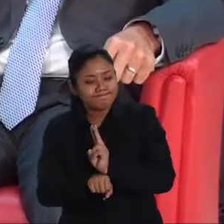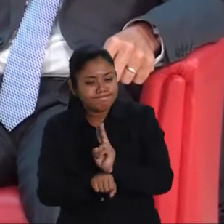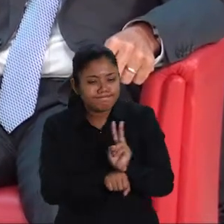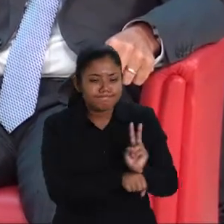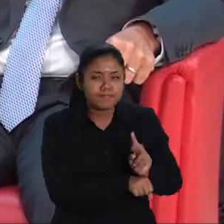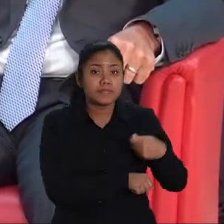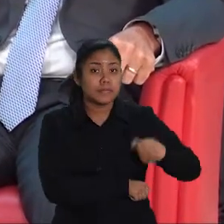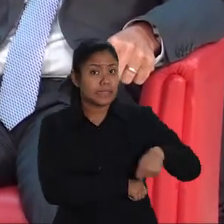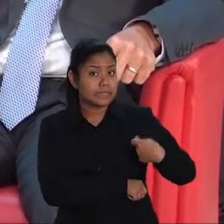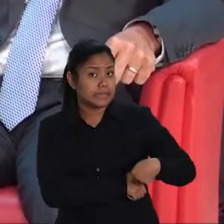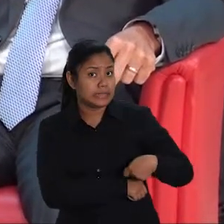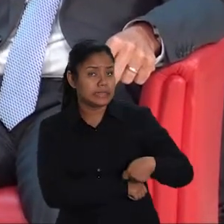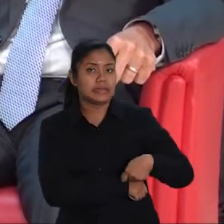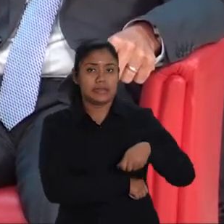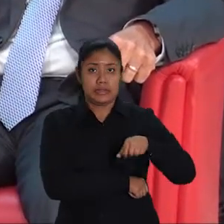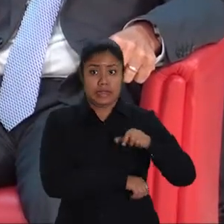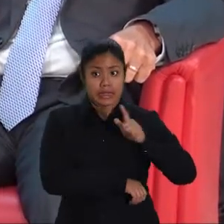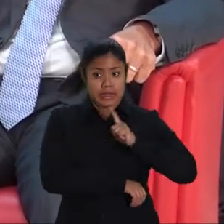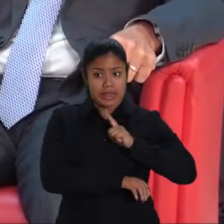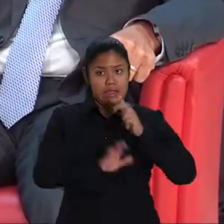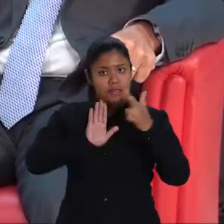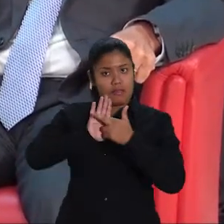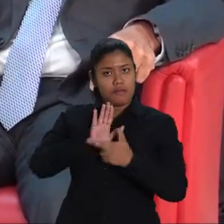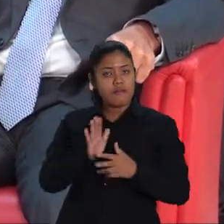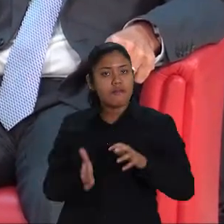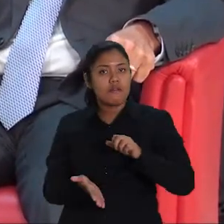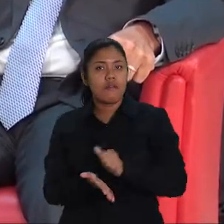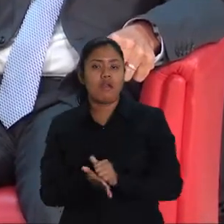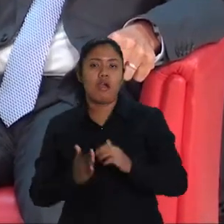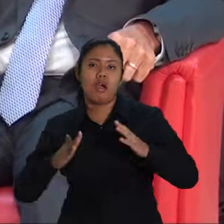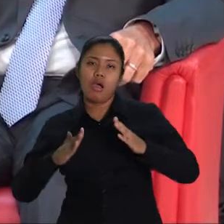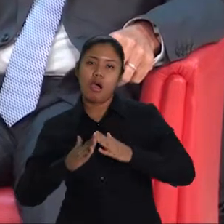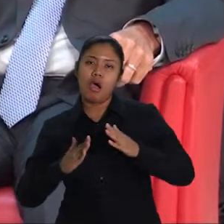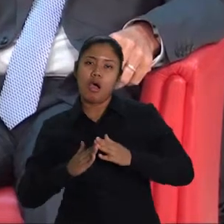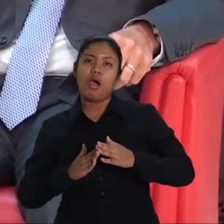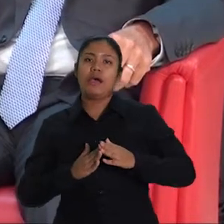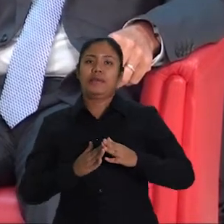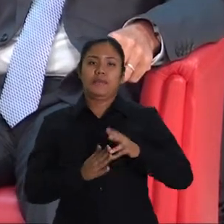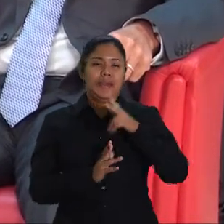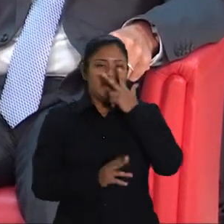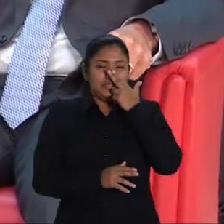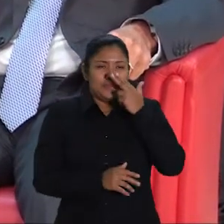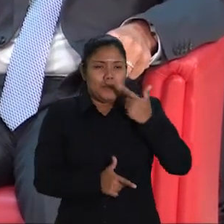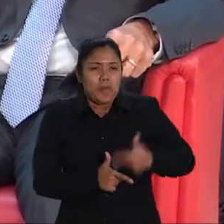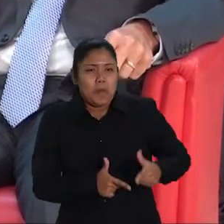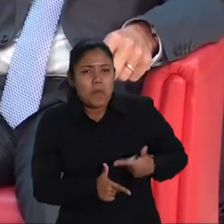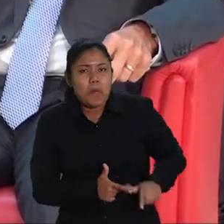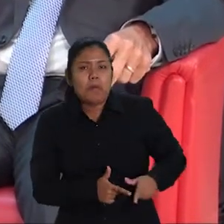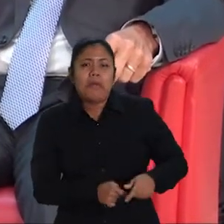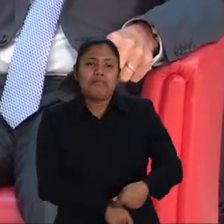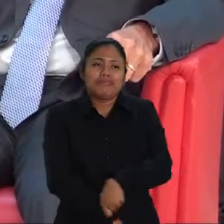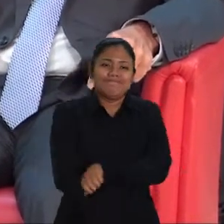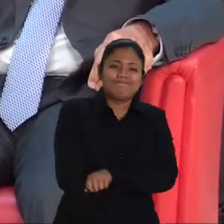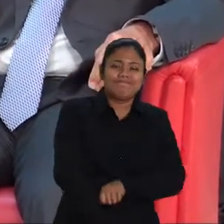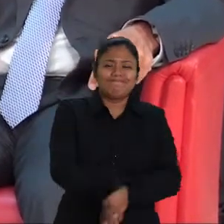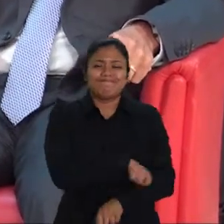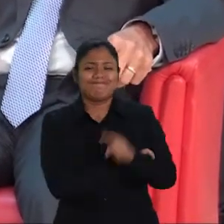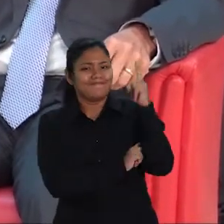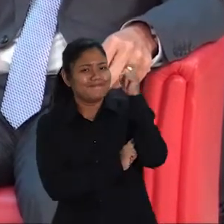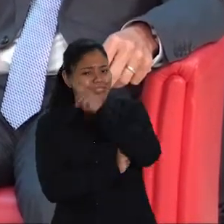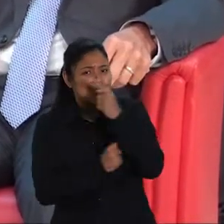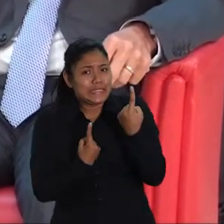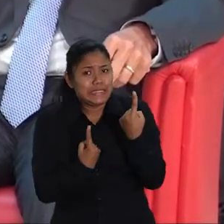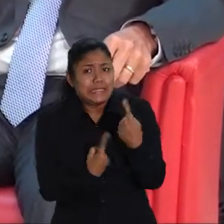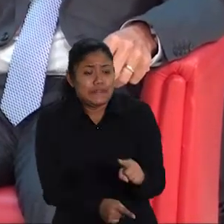fiscalizar porque a evolução fundiária só acontece e vai ser cada vez mais traumática preocupante trabalhosa